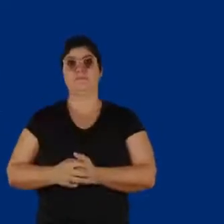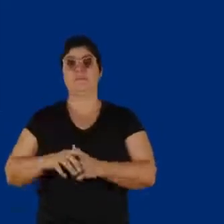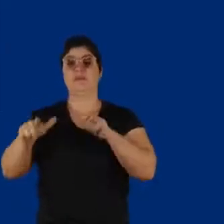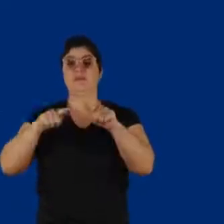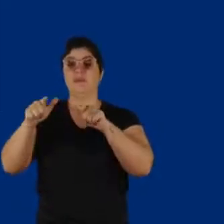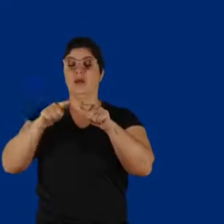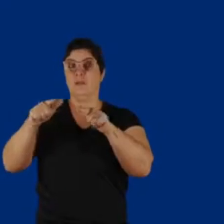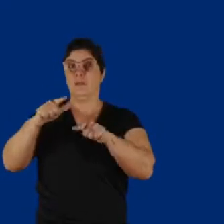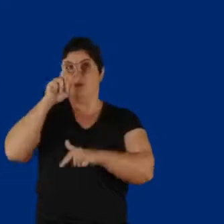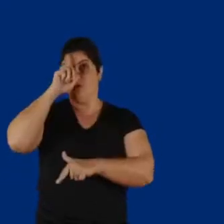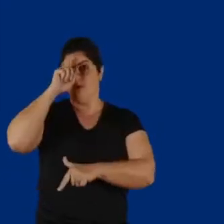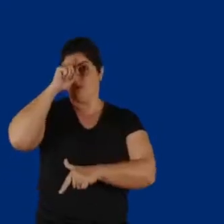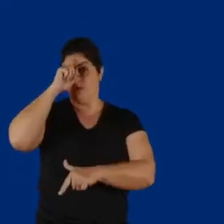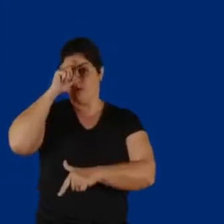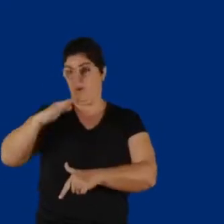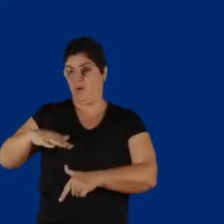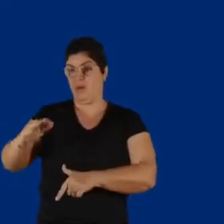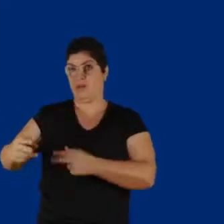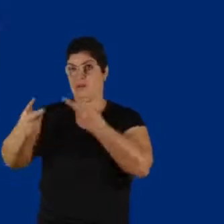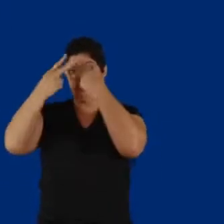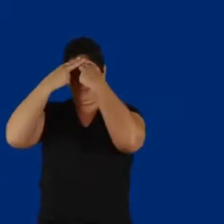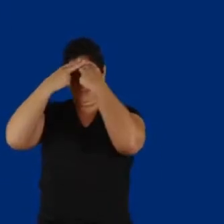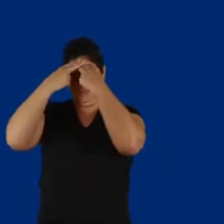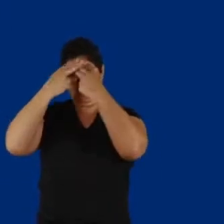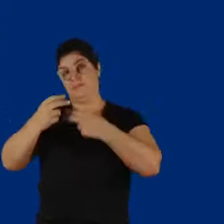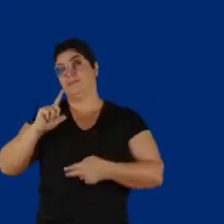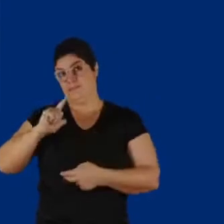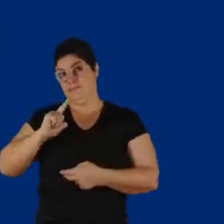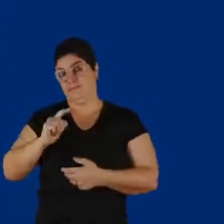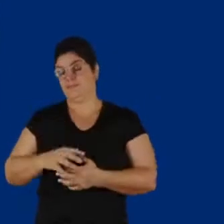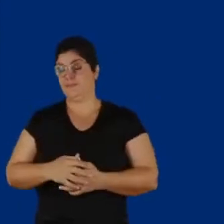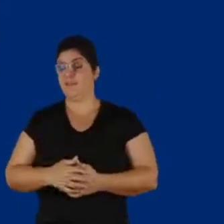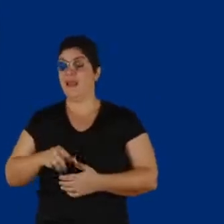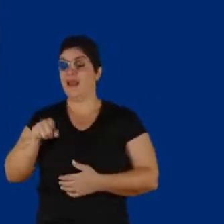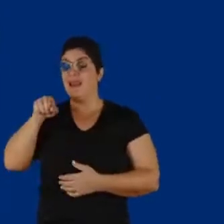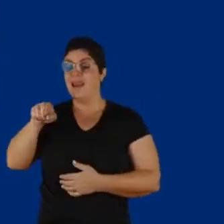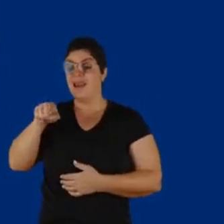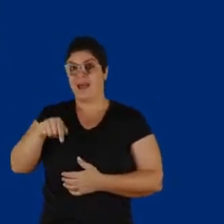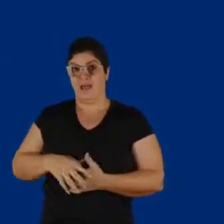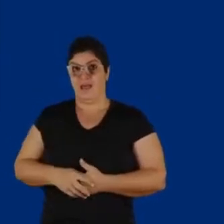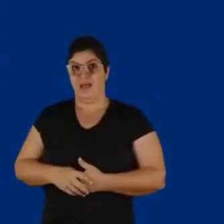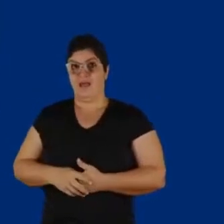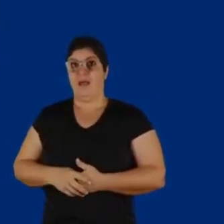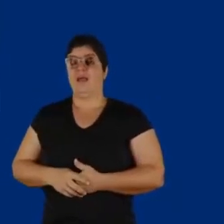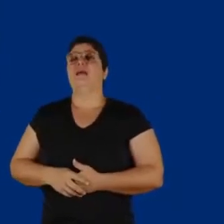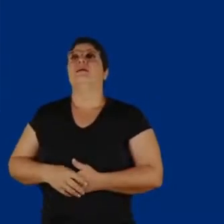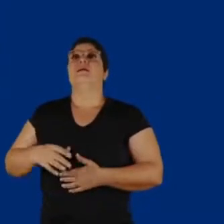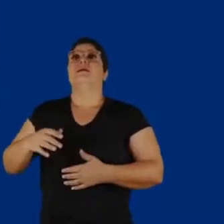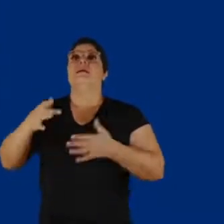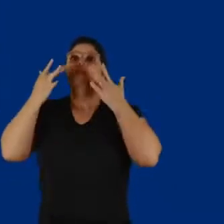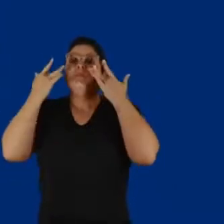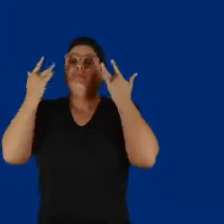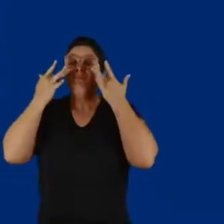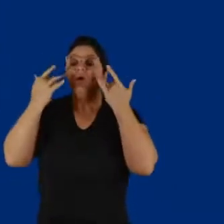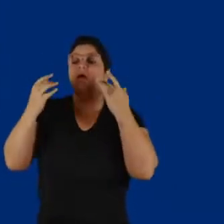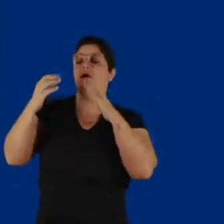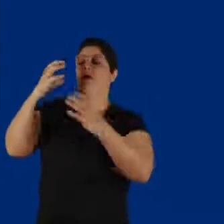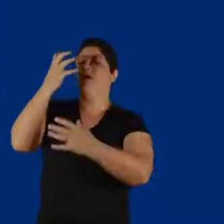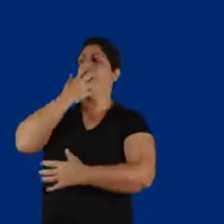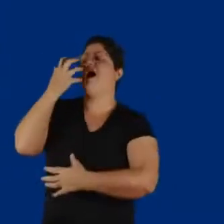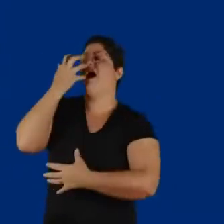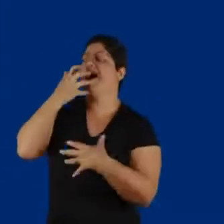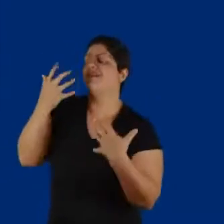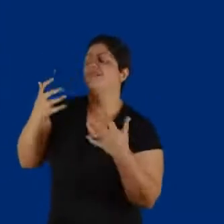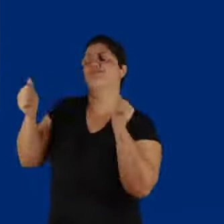crianças traumatizadas. E naquela unidade nós fazíamos peças, nós cantávamos juntos com